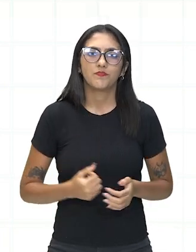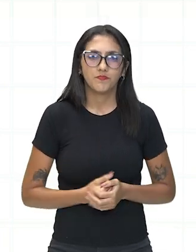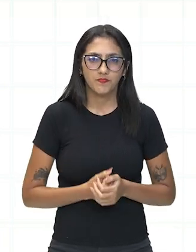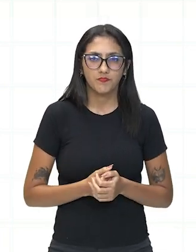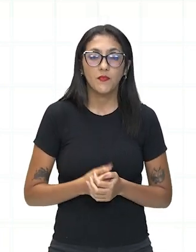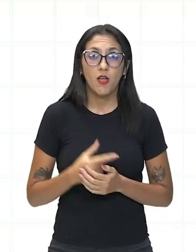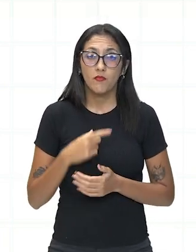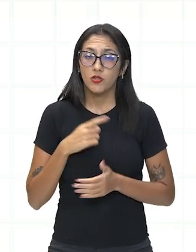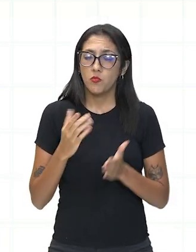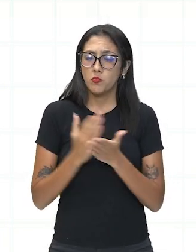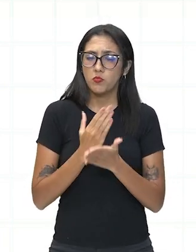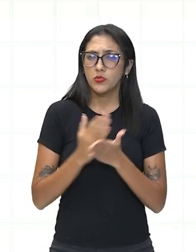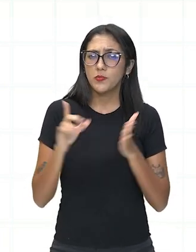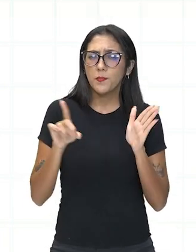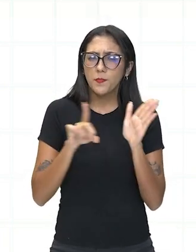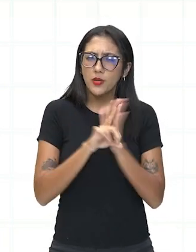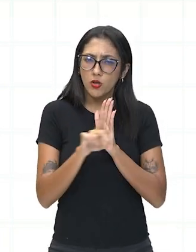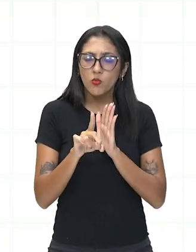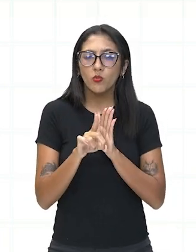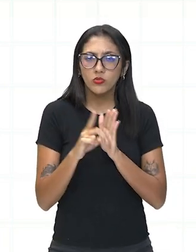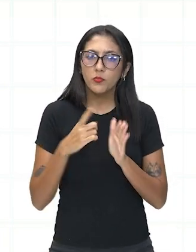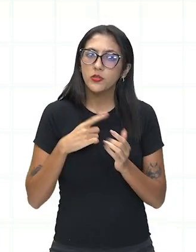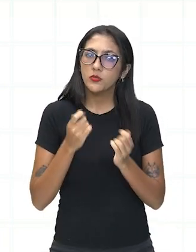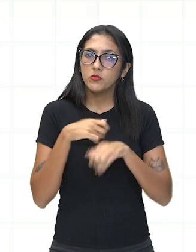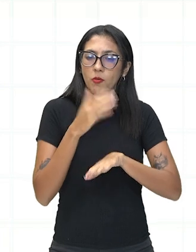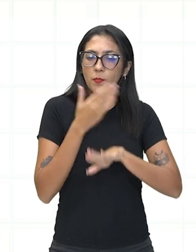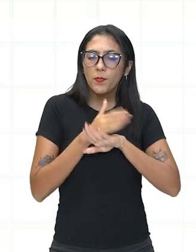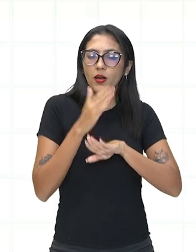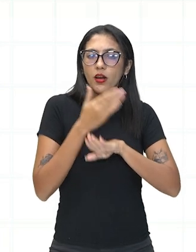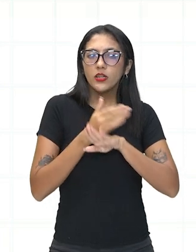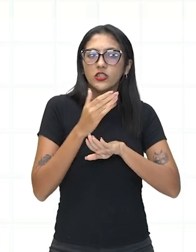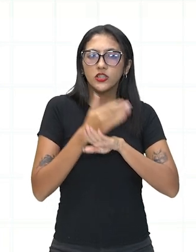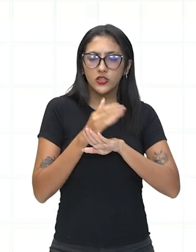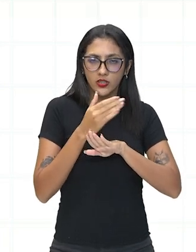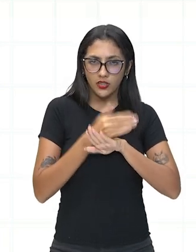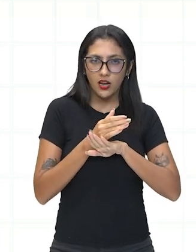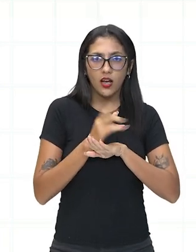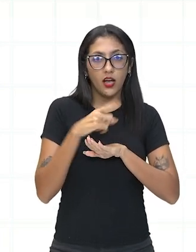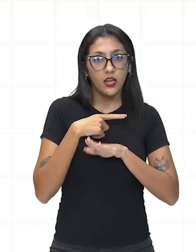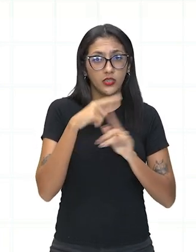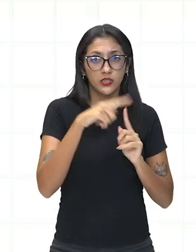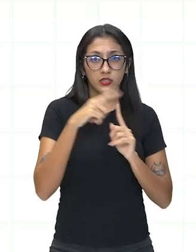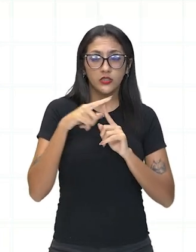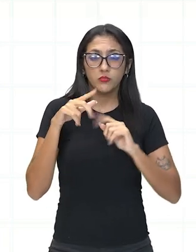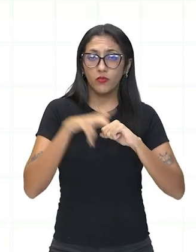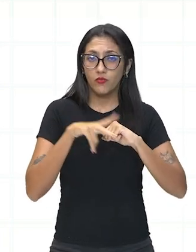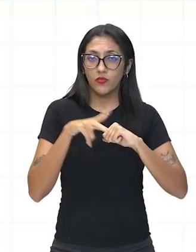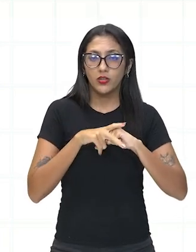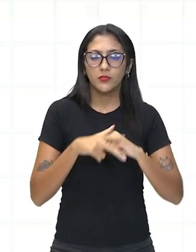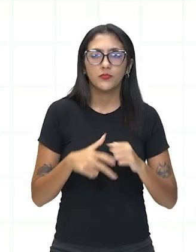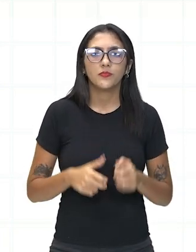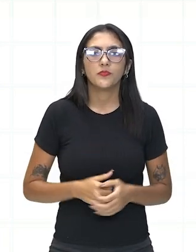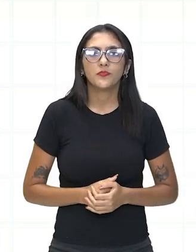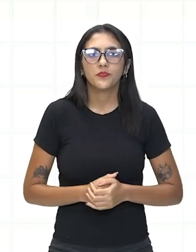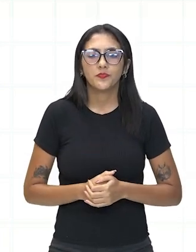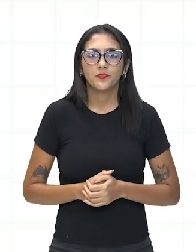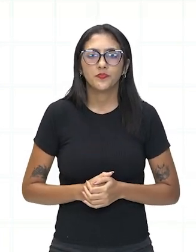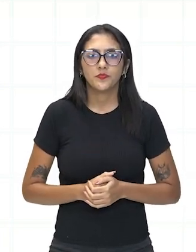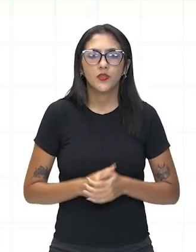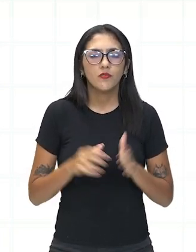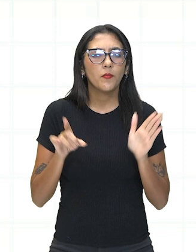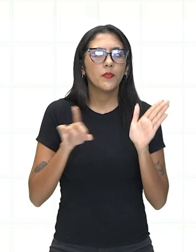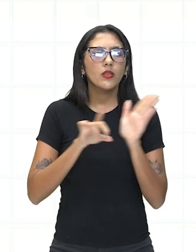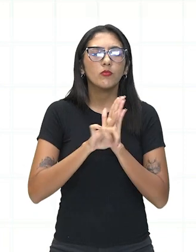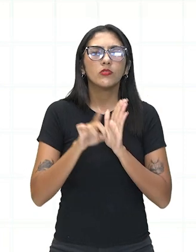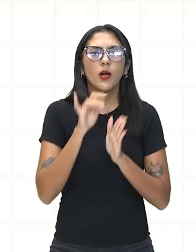né? Para a gente exercitar a parte interrogativa do can. Então, eu quero perguntar,